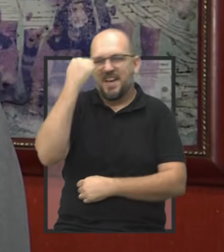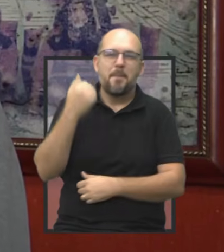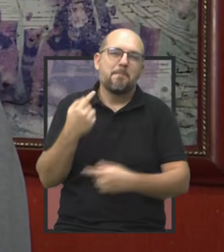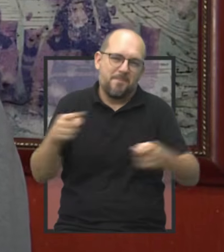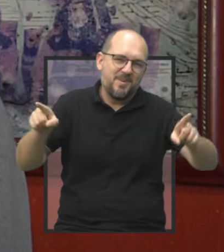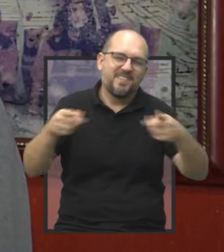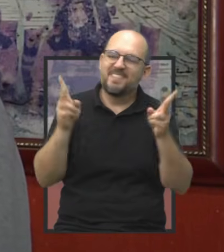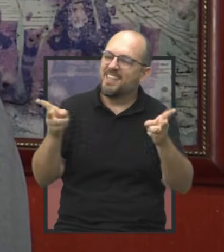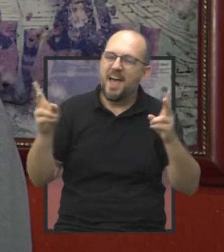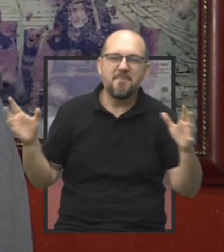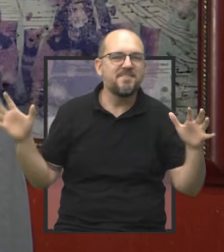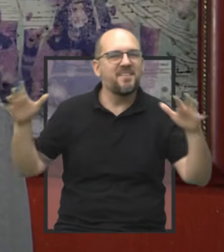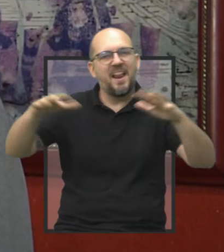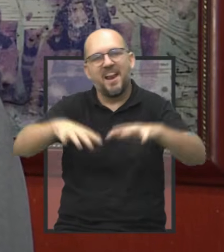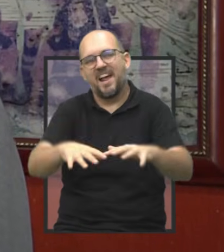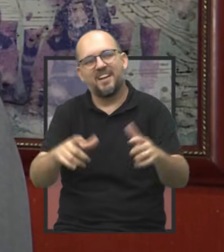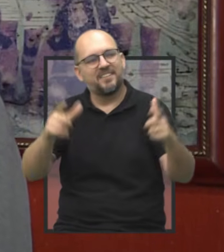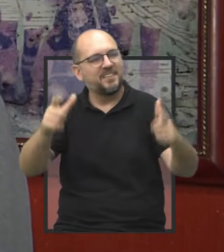sertaneja aí tocando